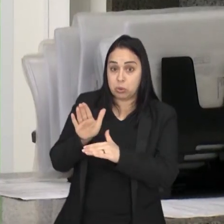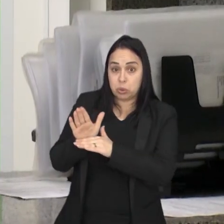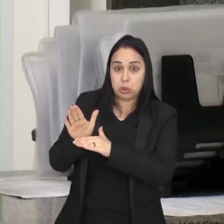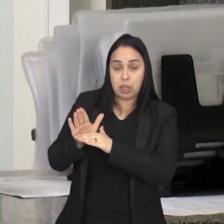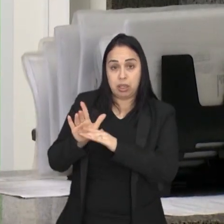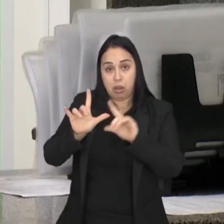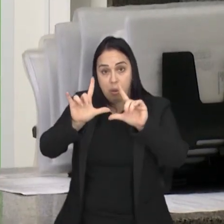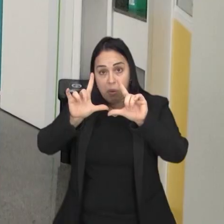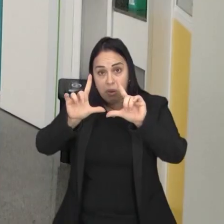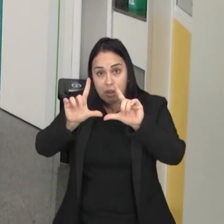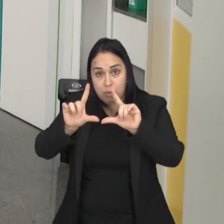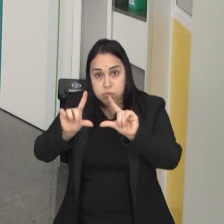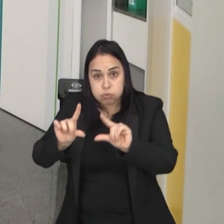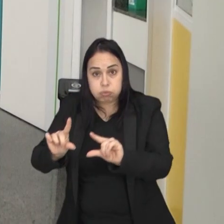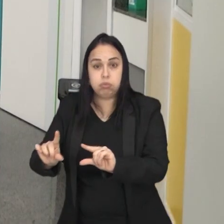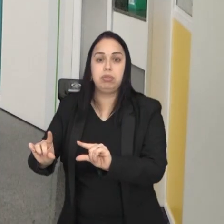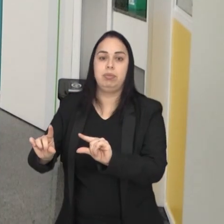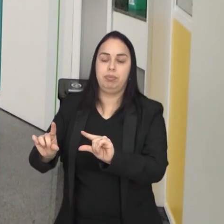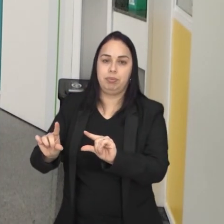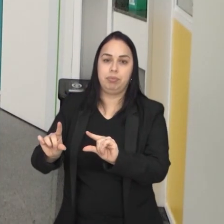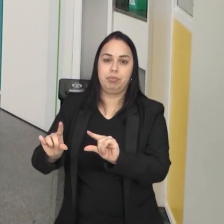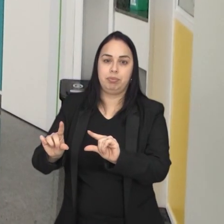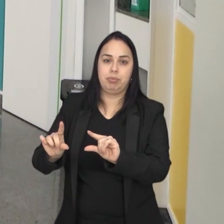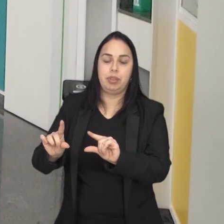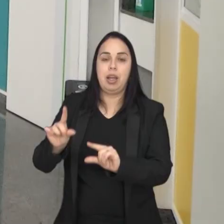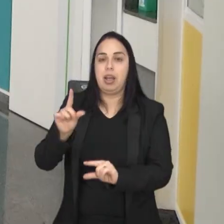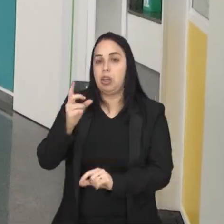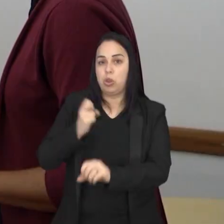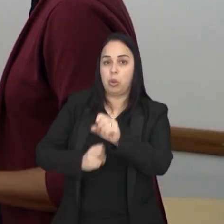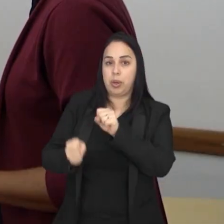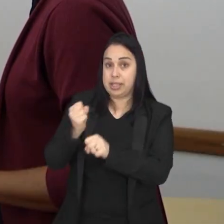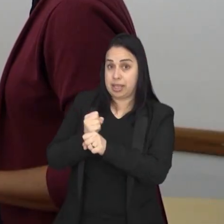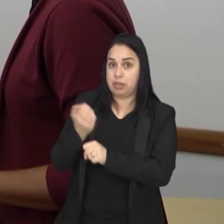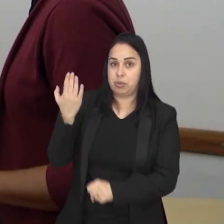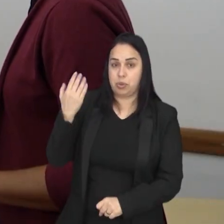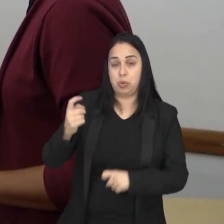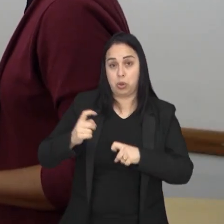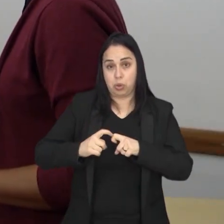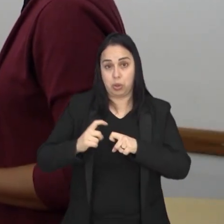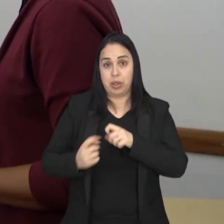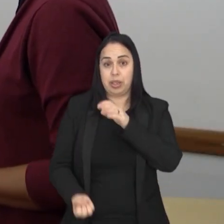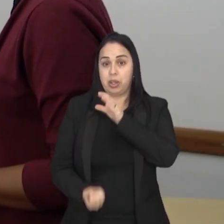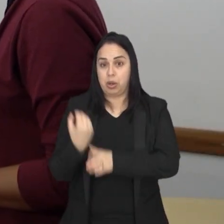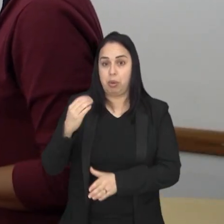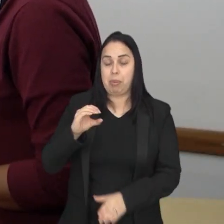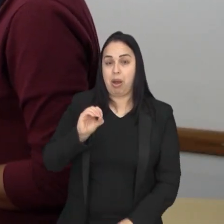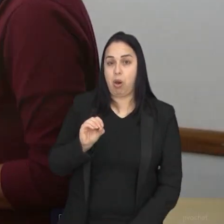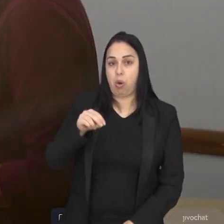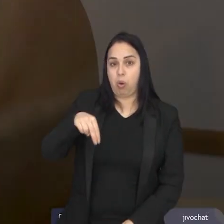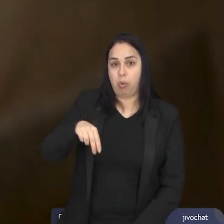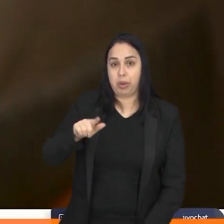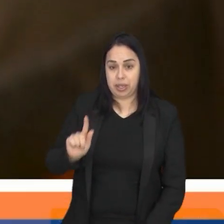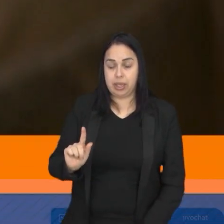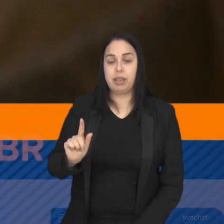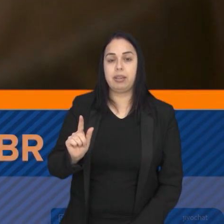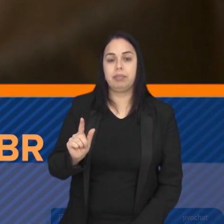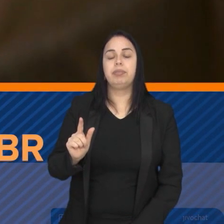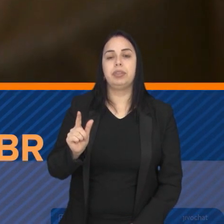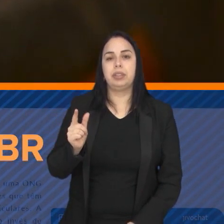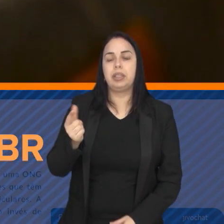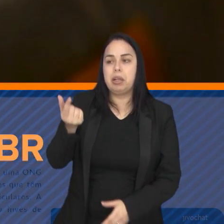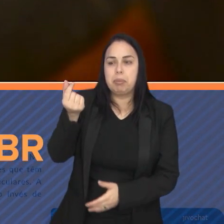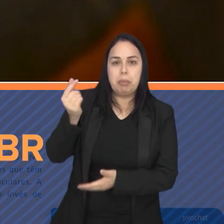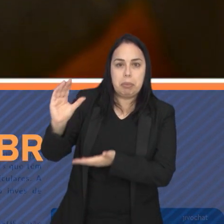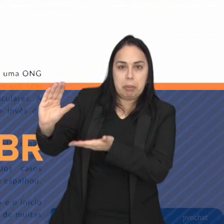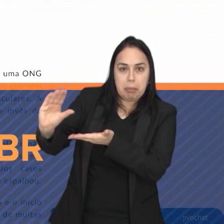para ajudar na prevenção e reduzir o índice de câncer de intestino, há 2 anos o Dr. Wilton fundou uma ONG que conta com